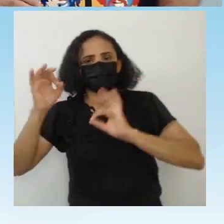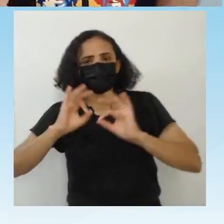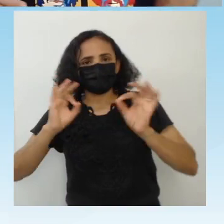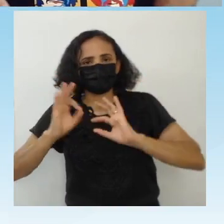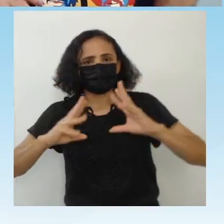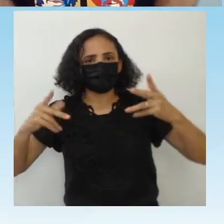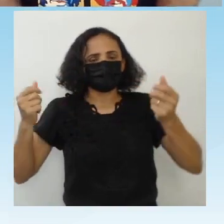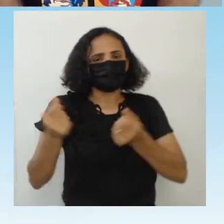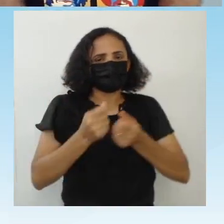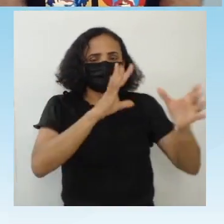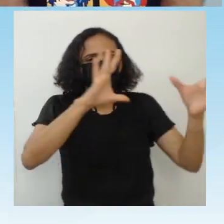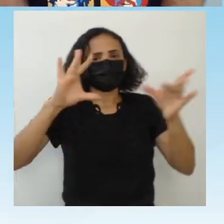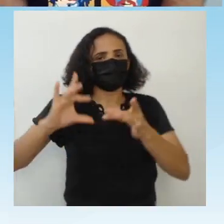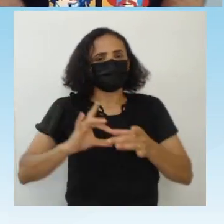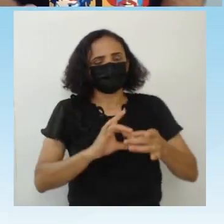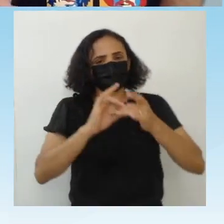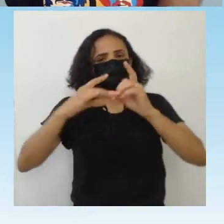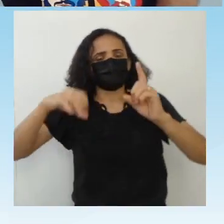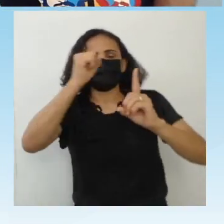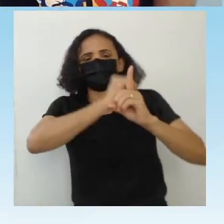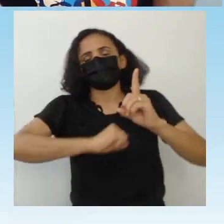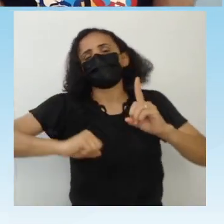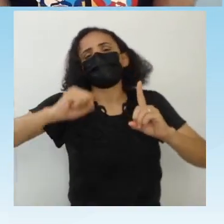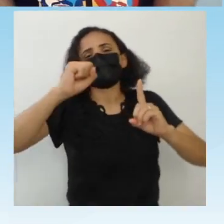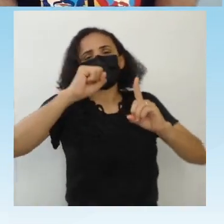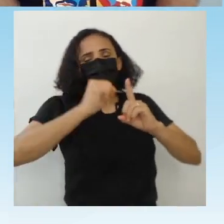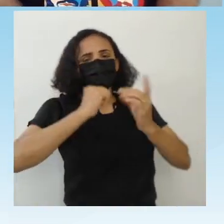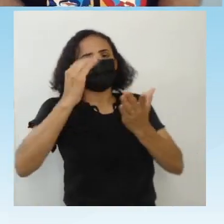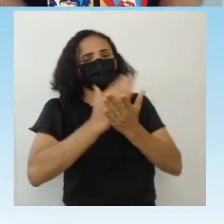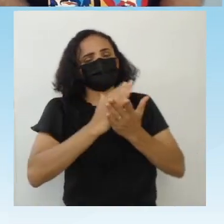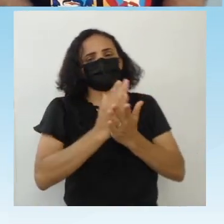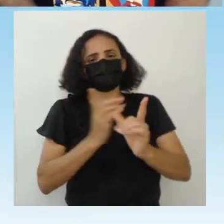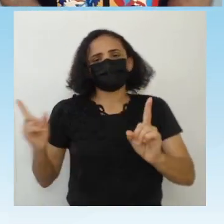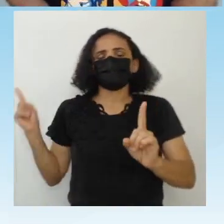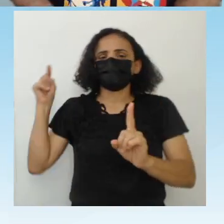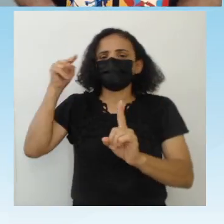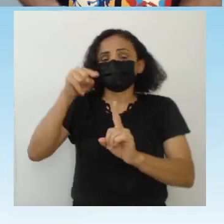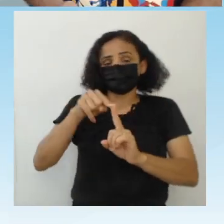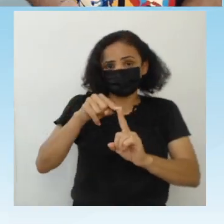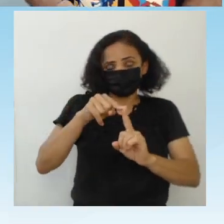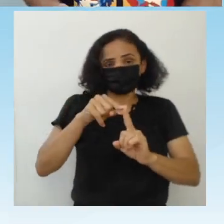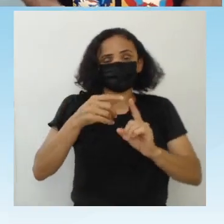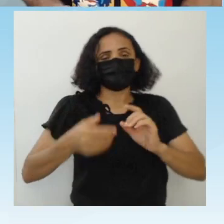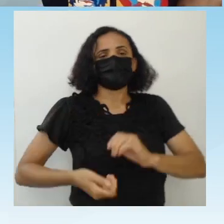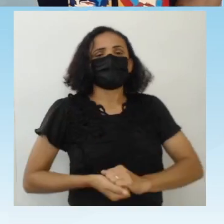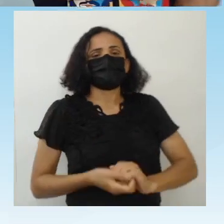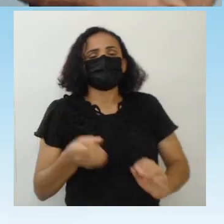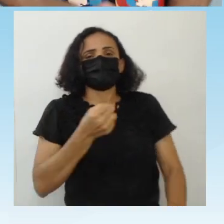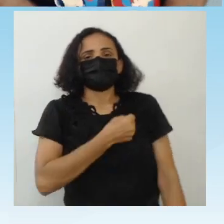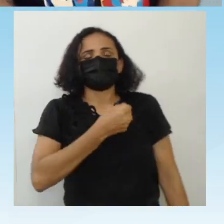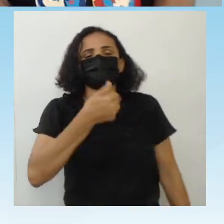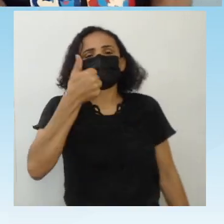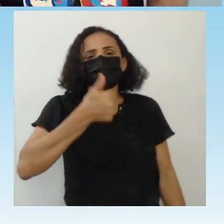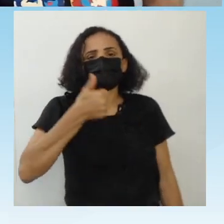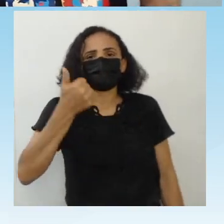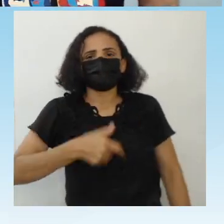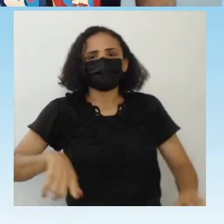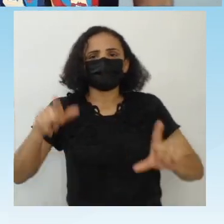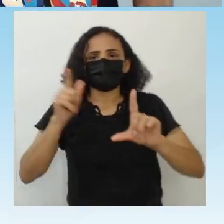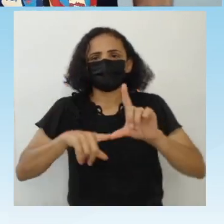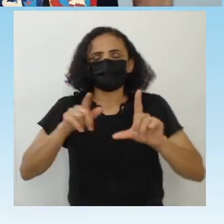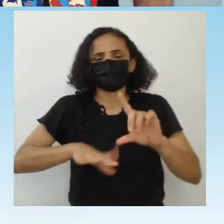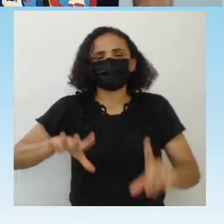unificação, de união da sociedade em prol de algum objetivo, tá bom? Portanto, o número 11, letra